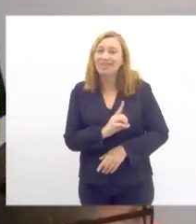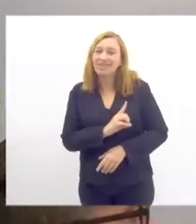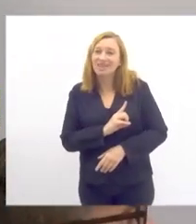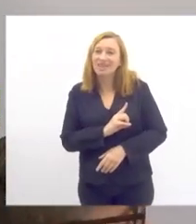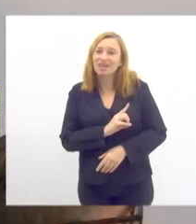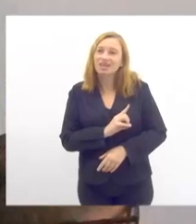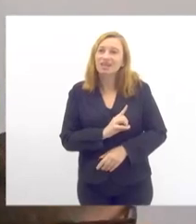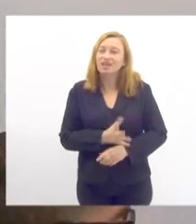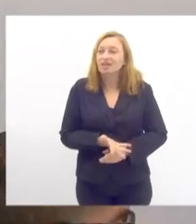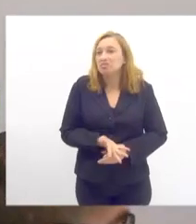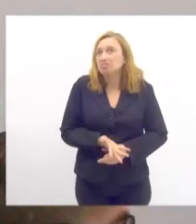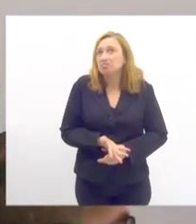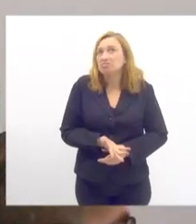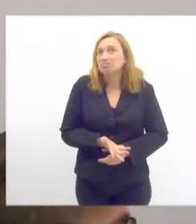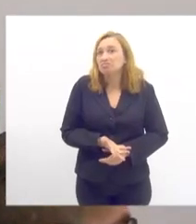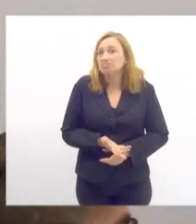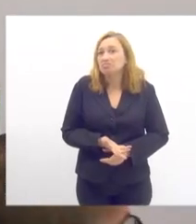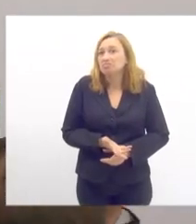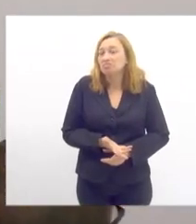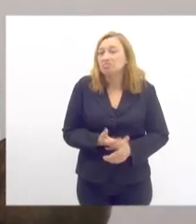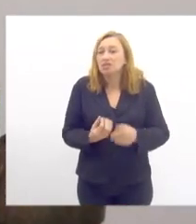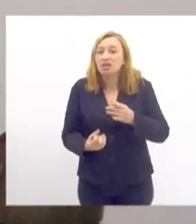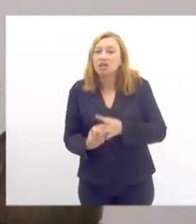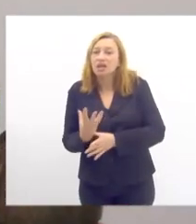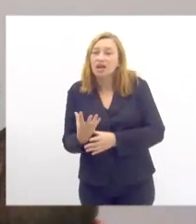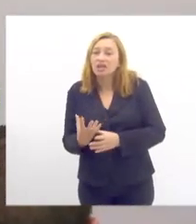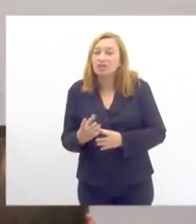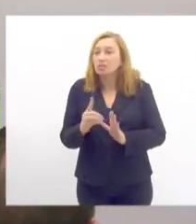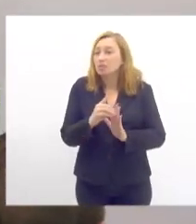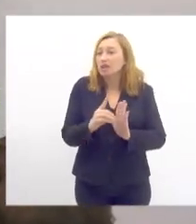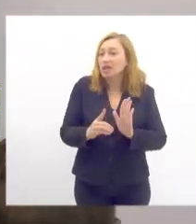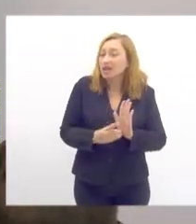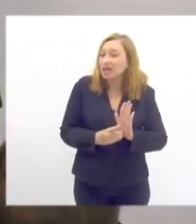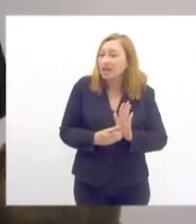que o Detran é criado sob um decreto